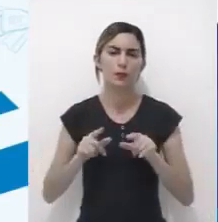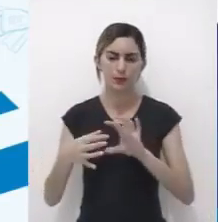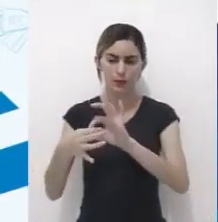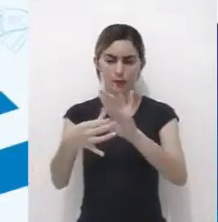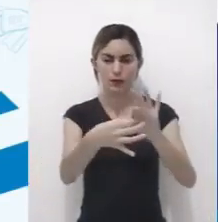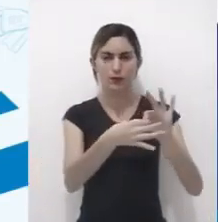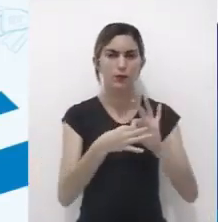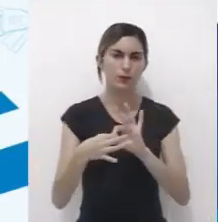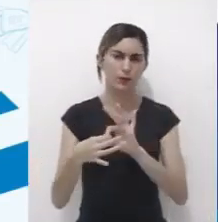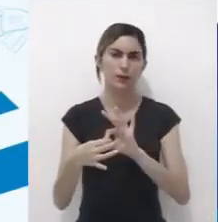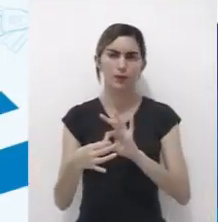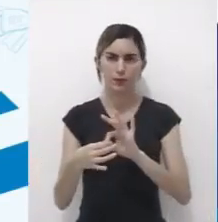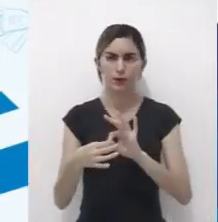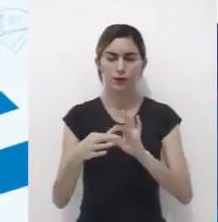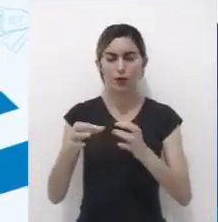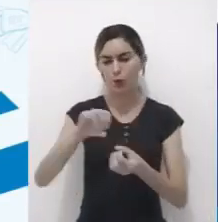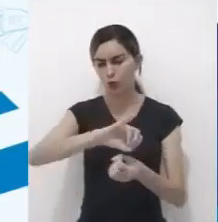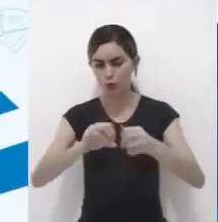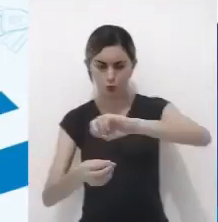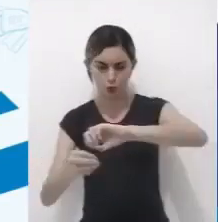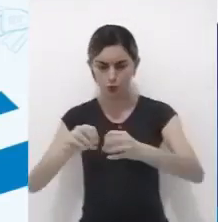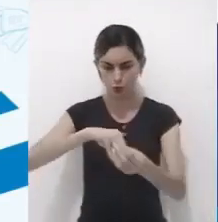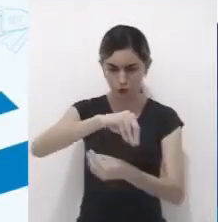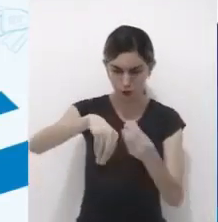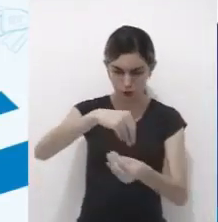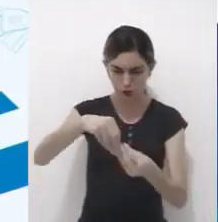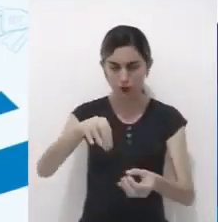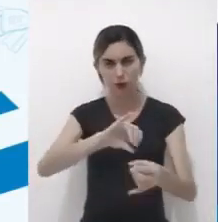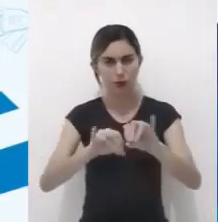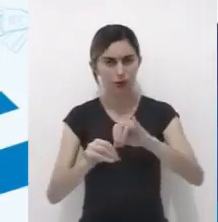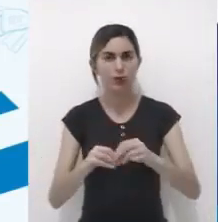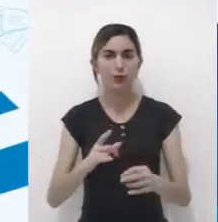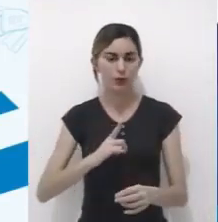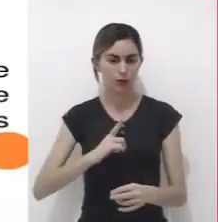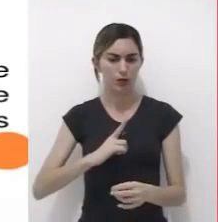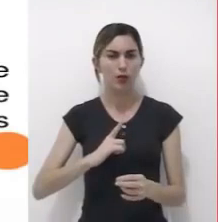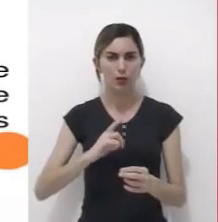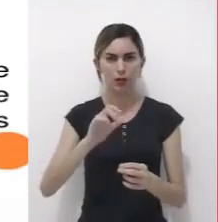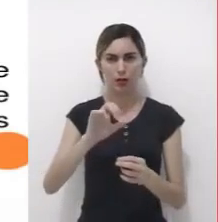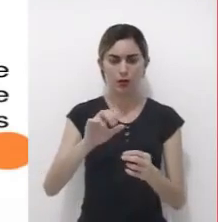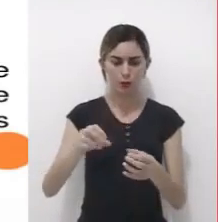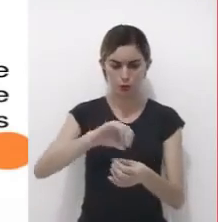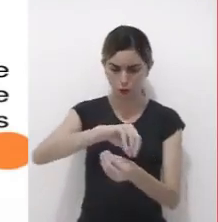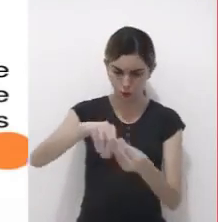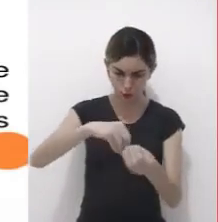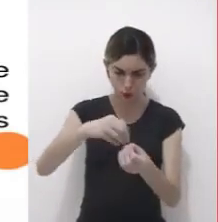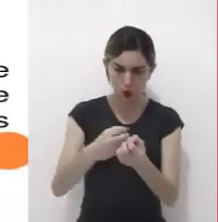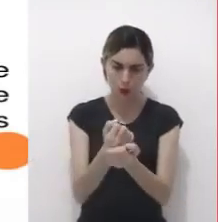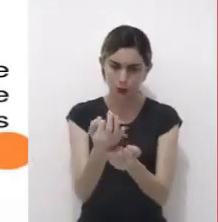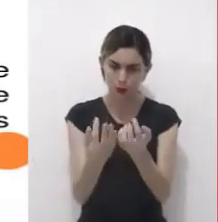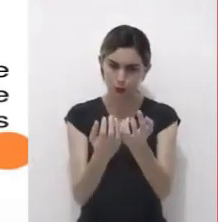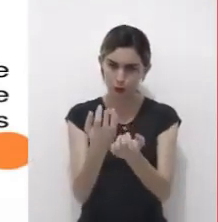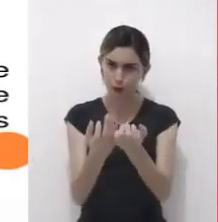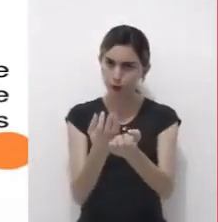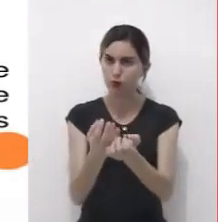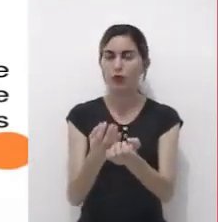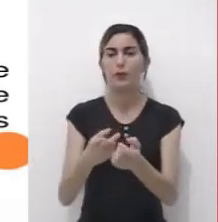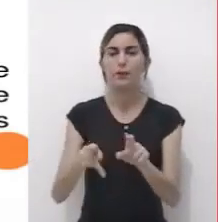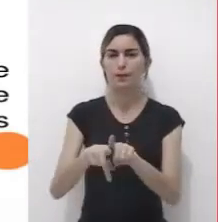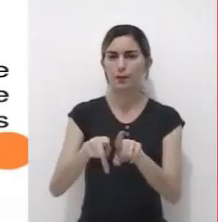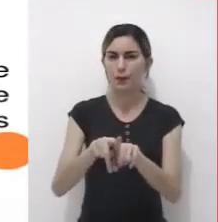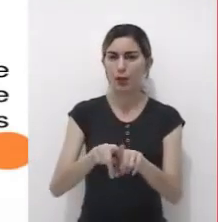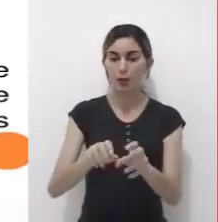né? Mas se tratando das reações químicas, nós temos os reagentes, né, que